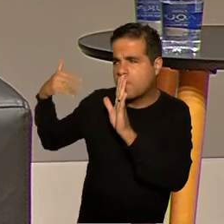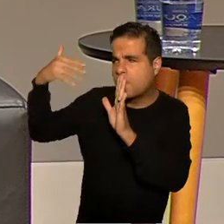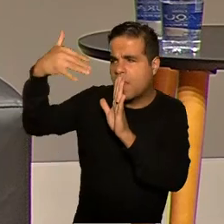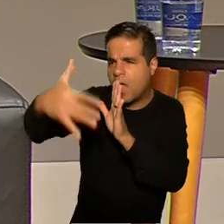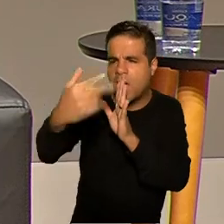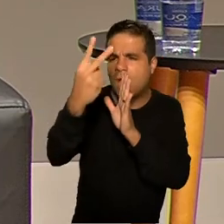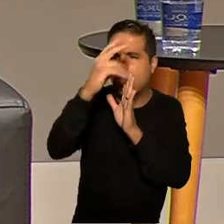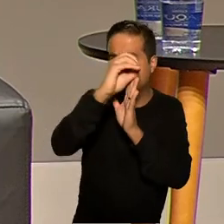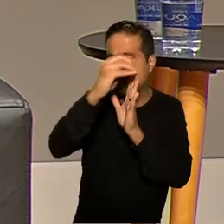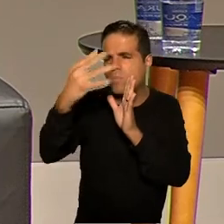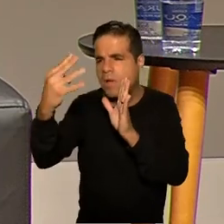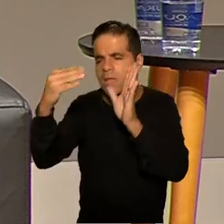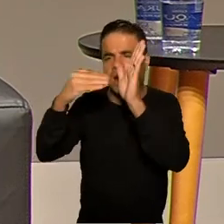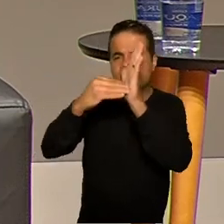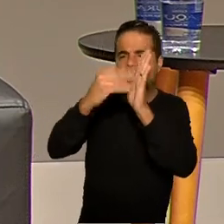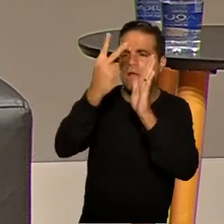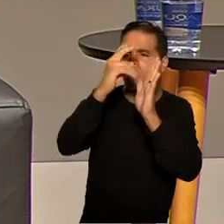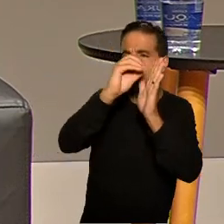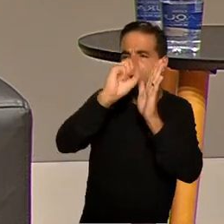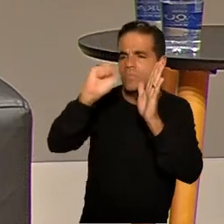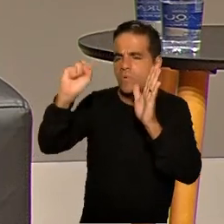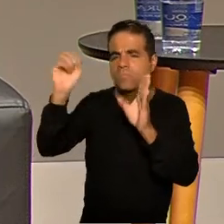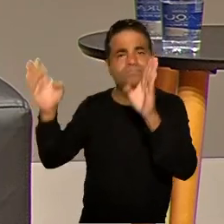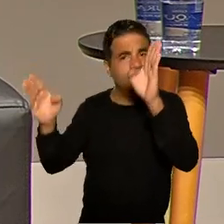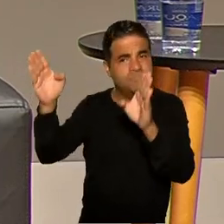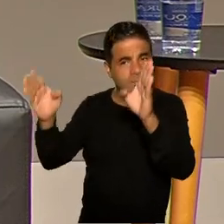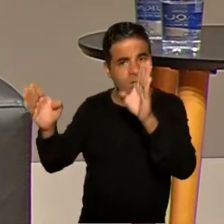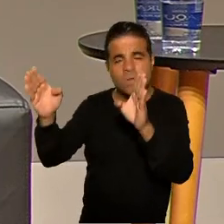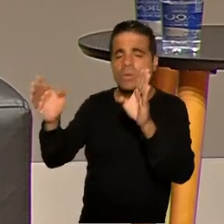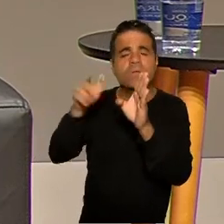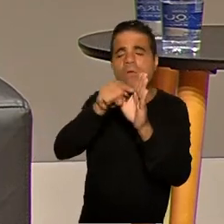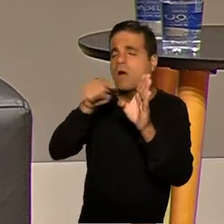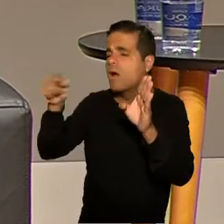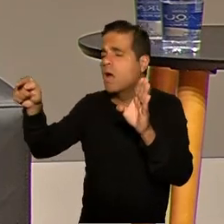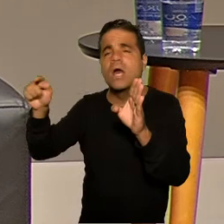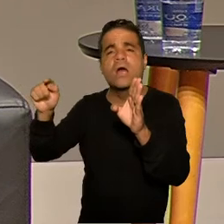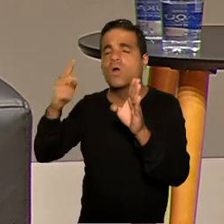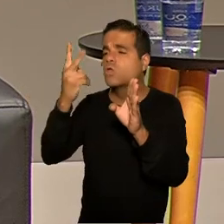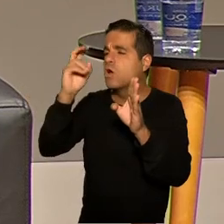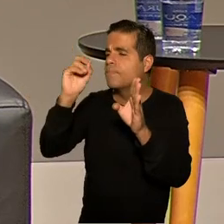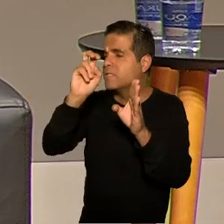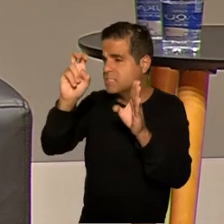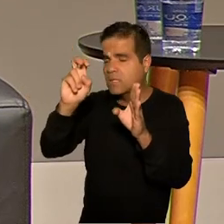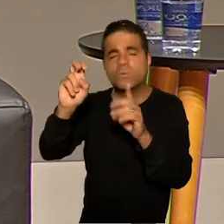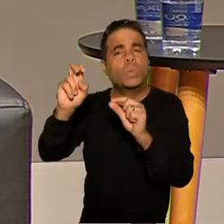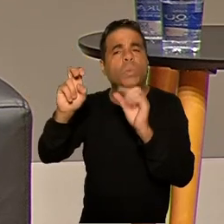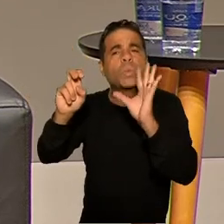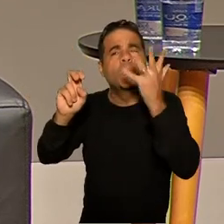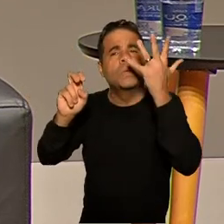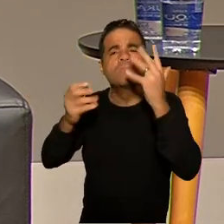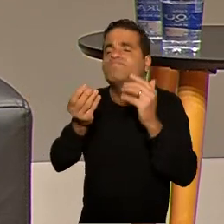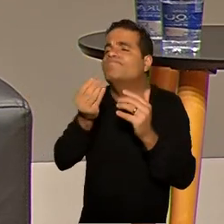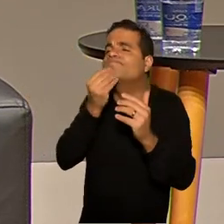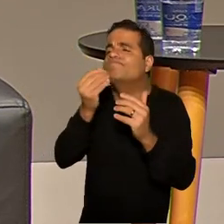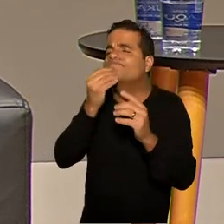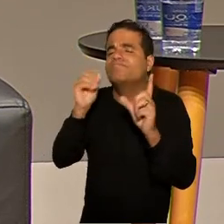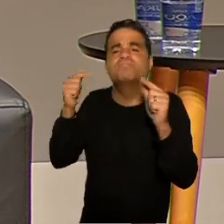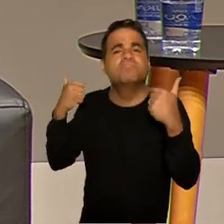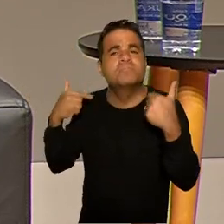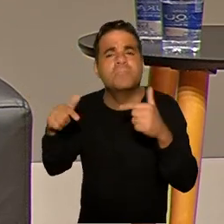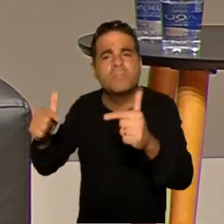2004 a 2008 e entre esse período no ano de 2005 eu tive a oportunidade de trabalhar